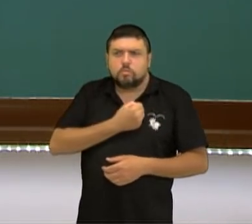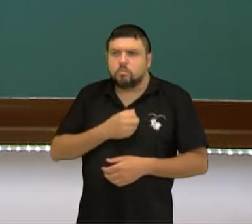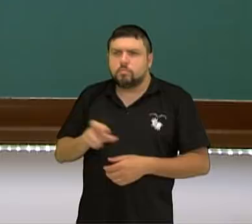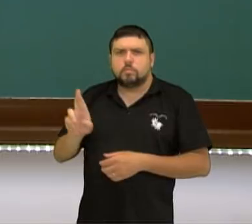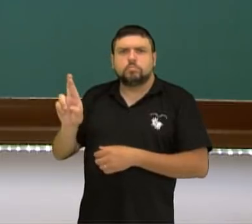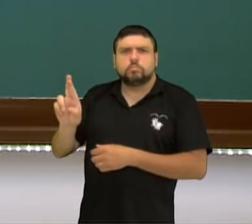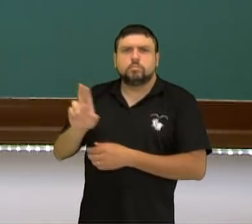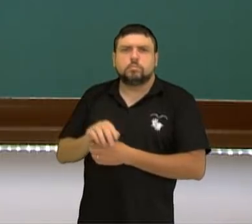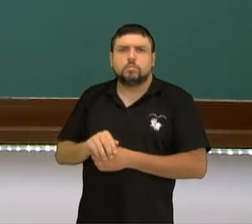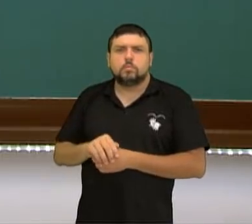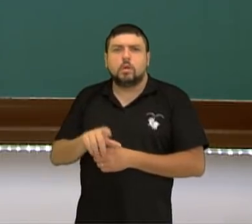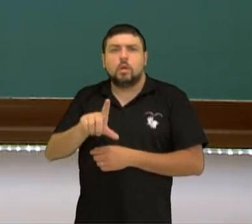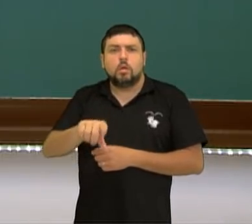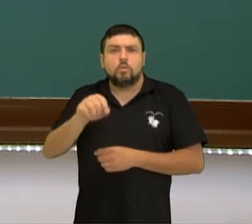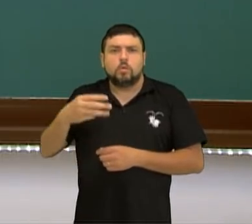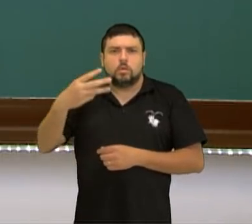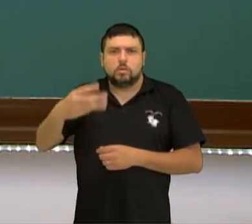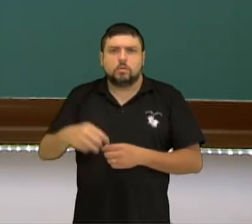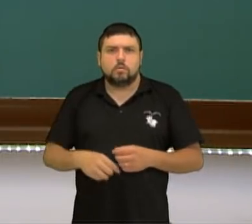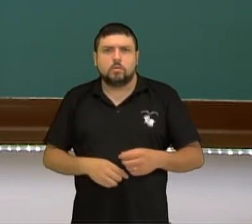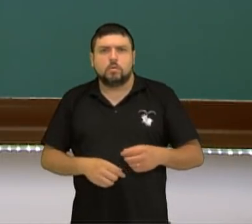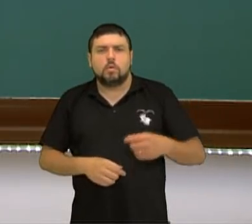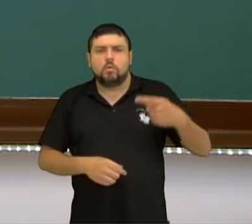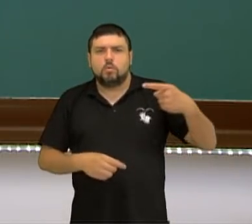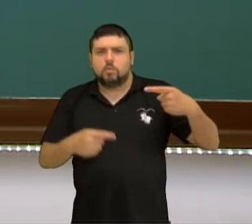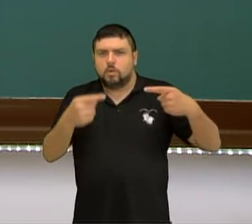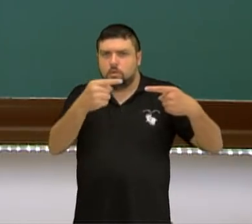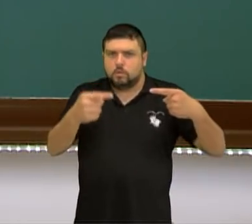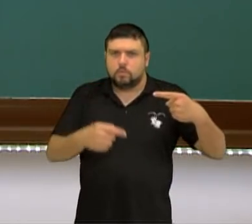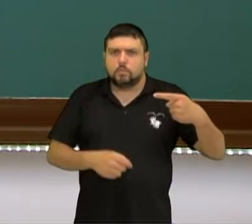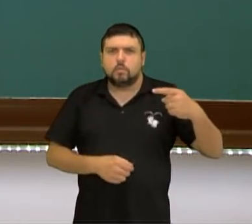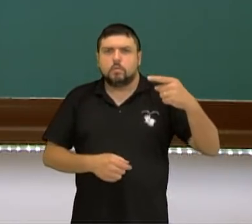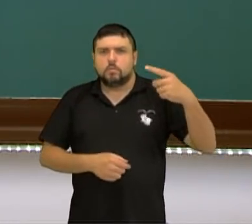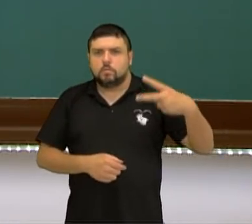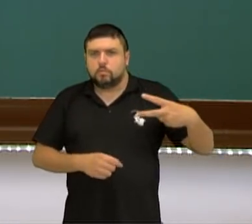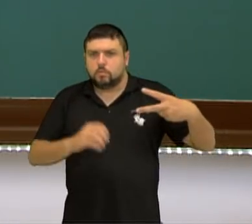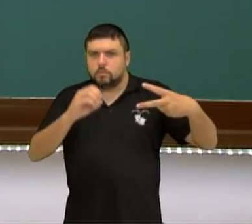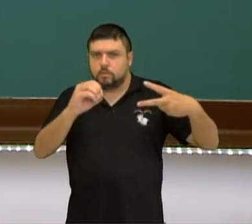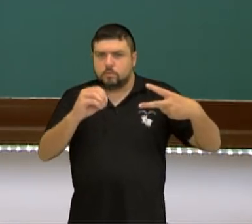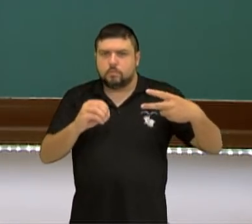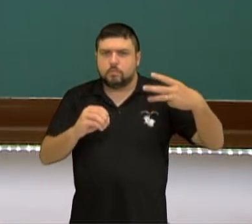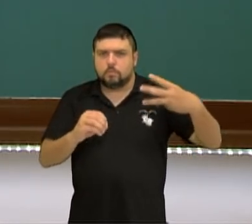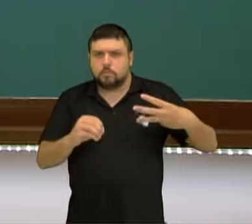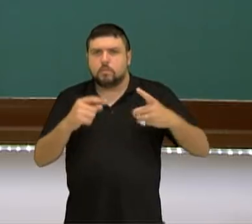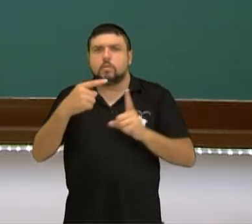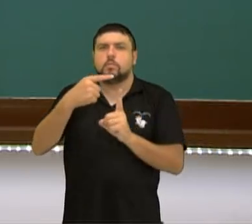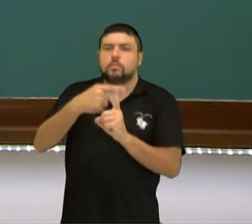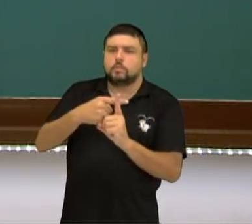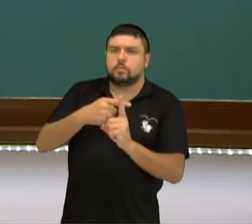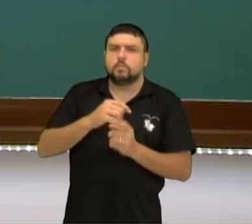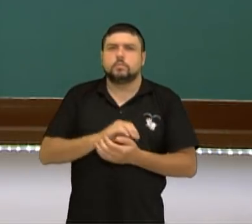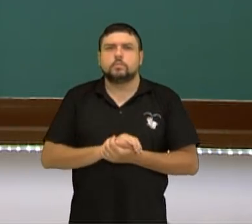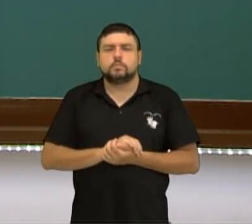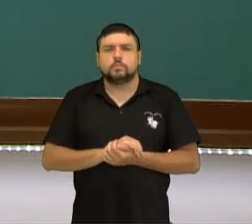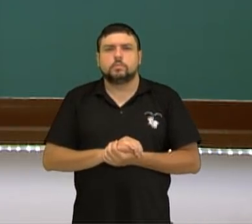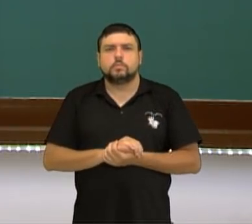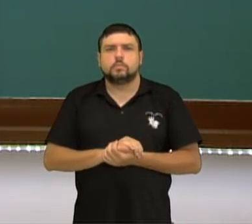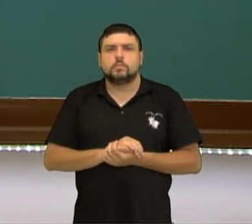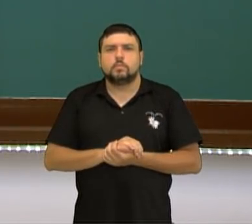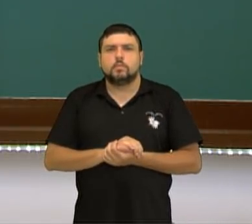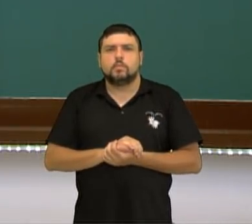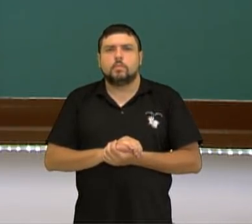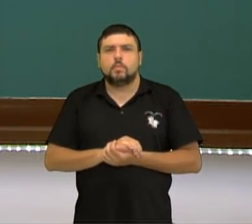aqui três valores, um negativo, um zero e um positivo, tá? Não precisa mais do que isso, quando eu